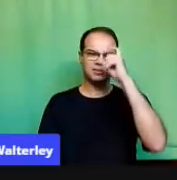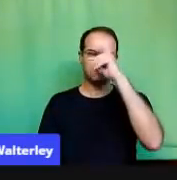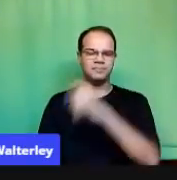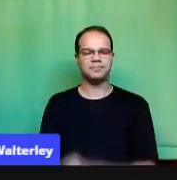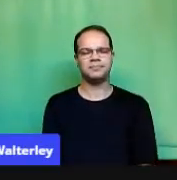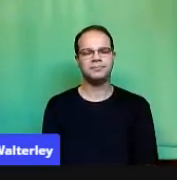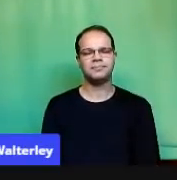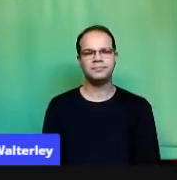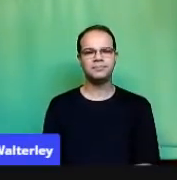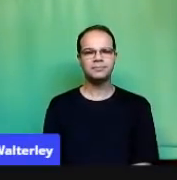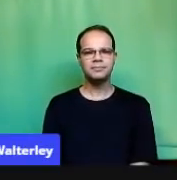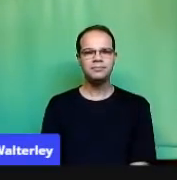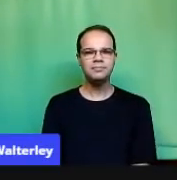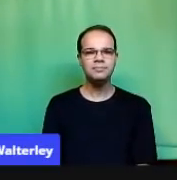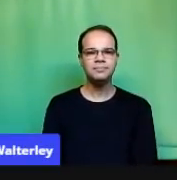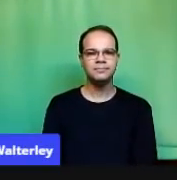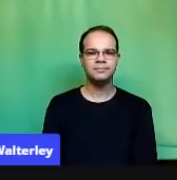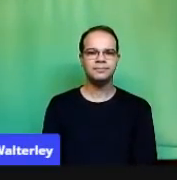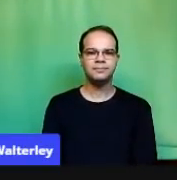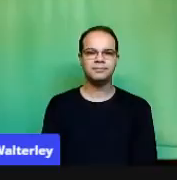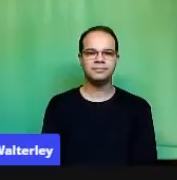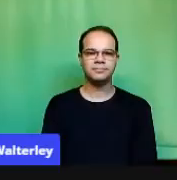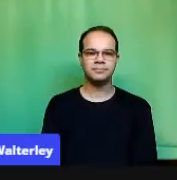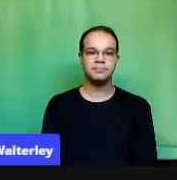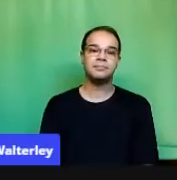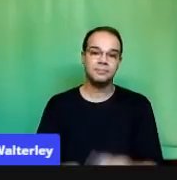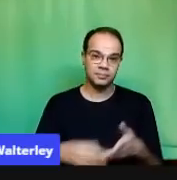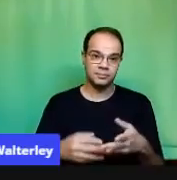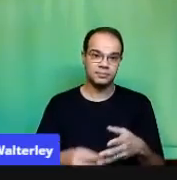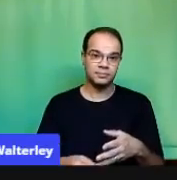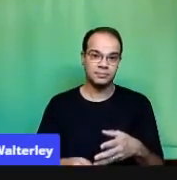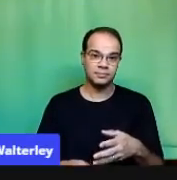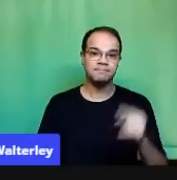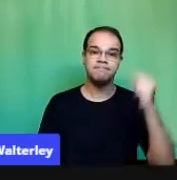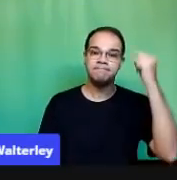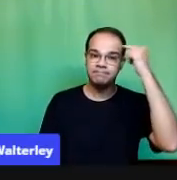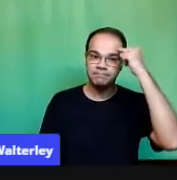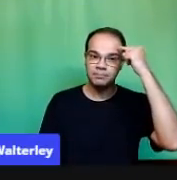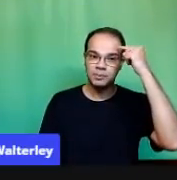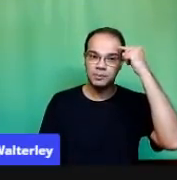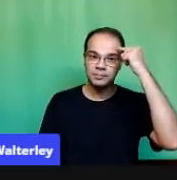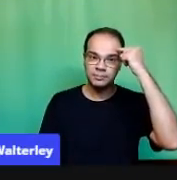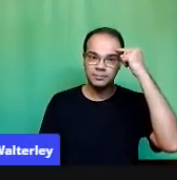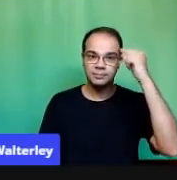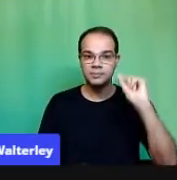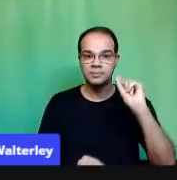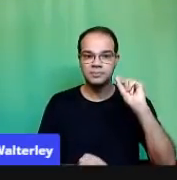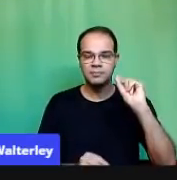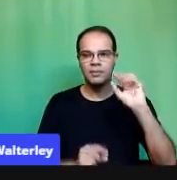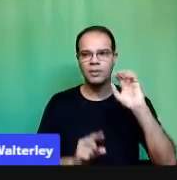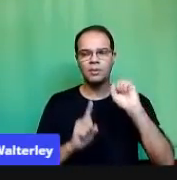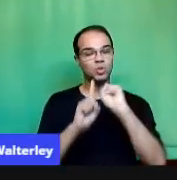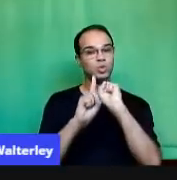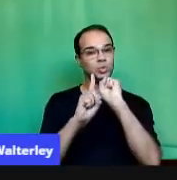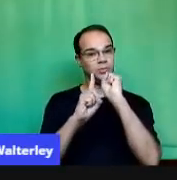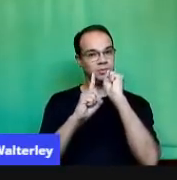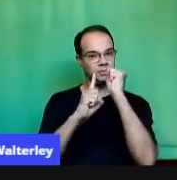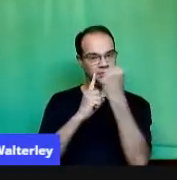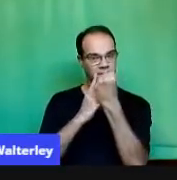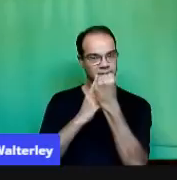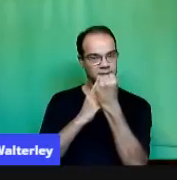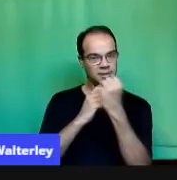sentido. Porque nós precisamos pensar que é uma sociedade que vai se construindo em cima